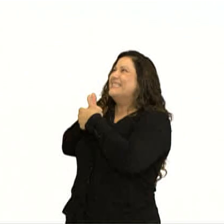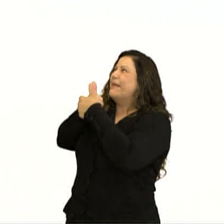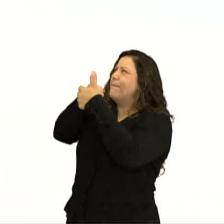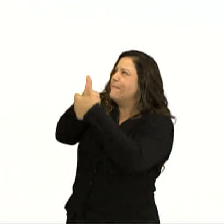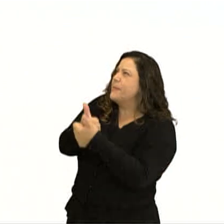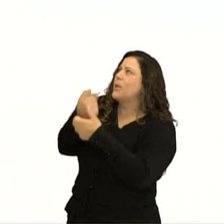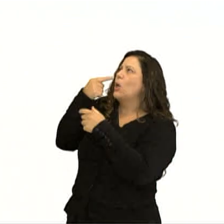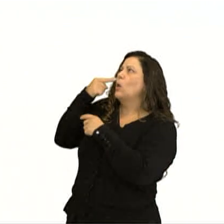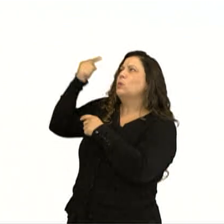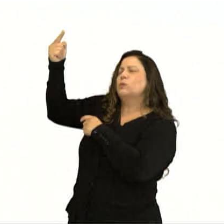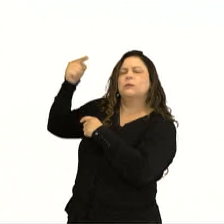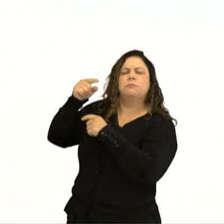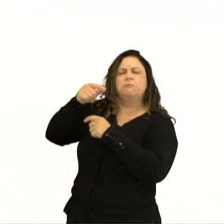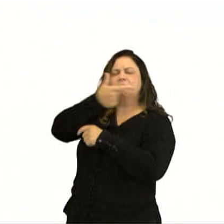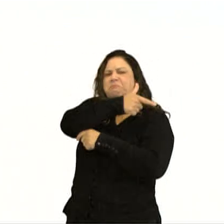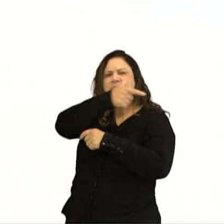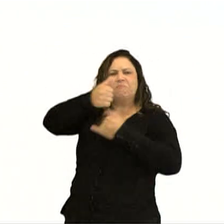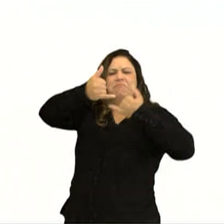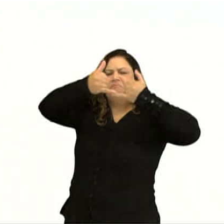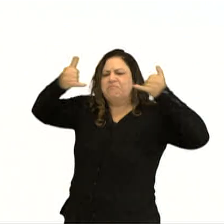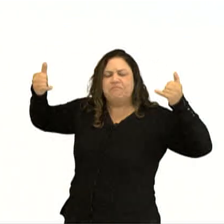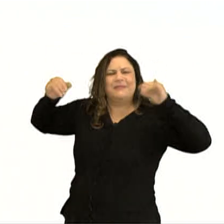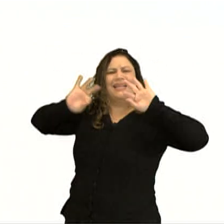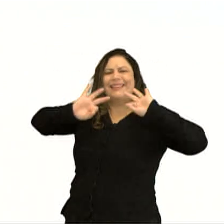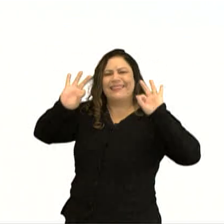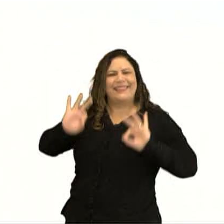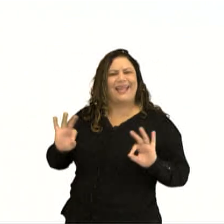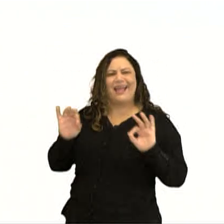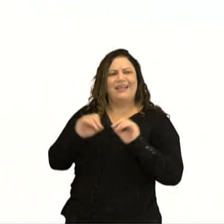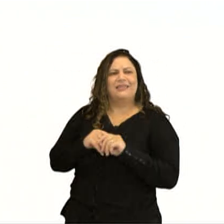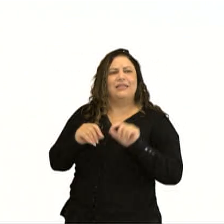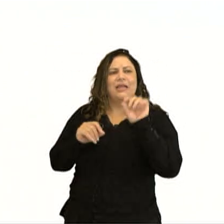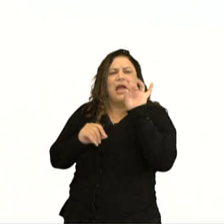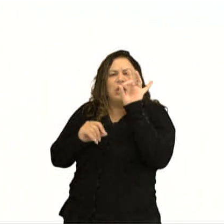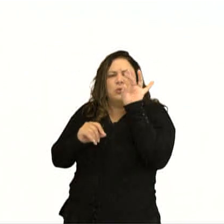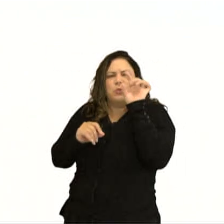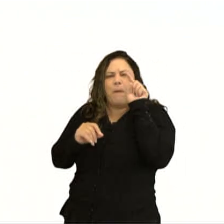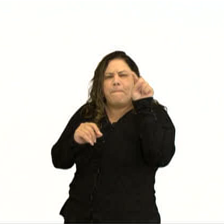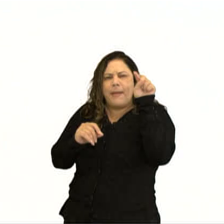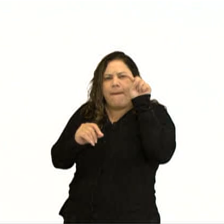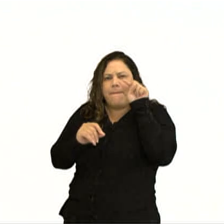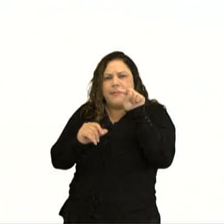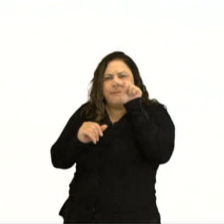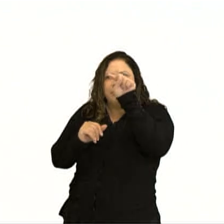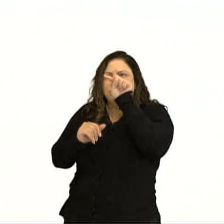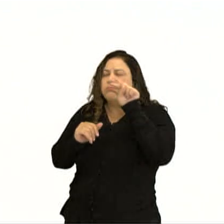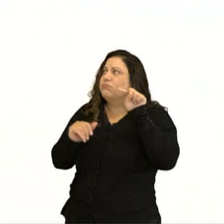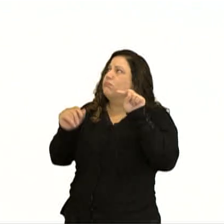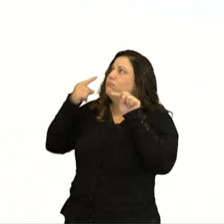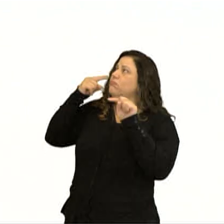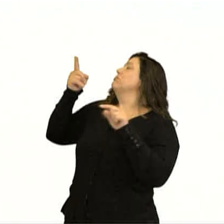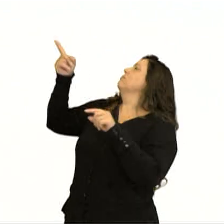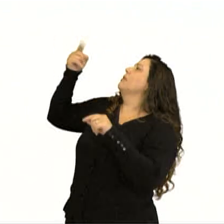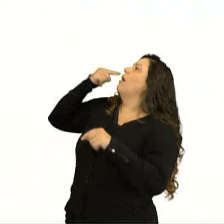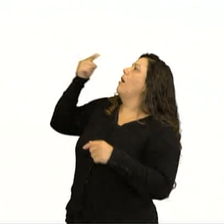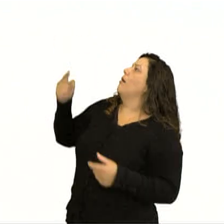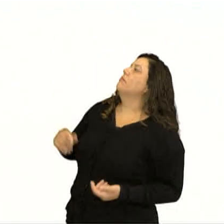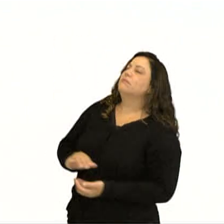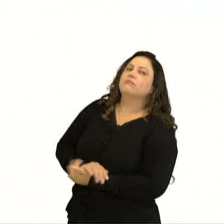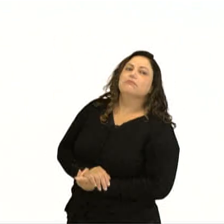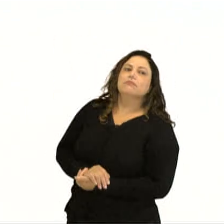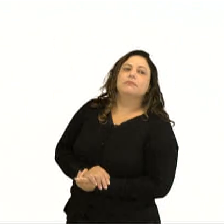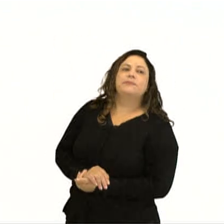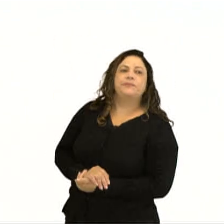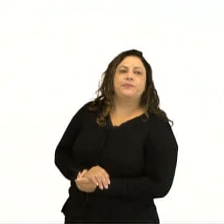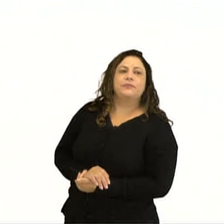existe traçado, nada, é tudo pontilhado, tudo pontinho, pontinho. Aqui domingo de Poussinhat, né?